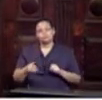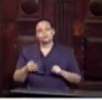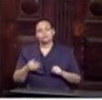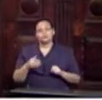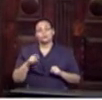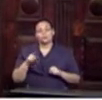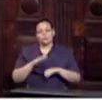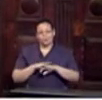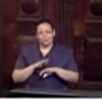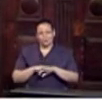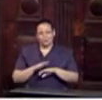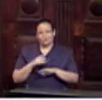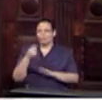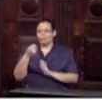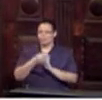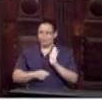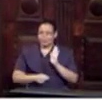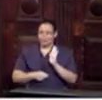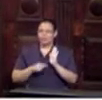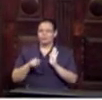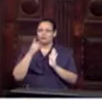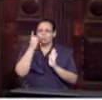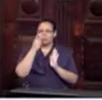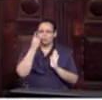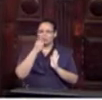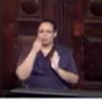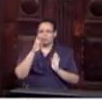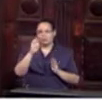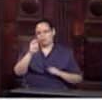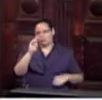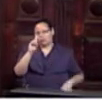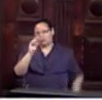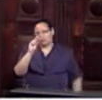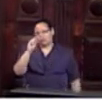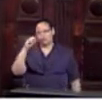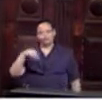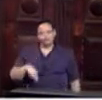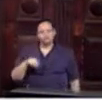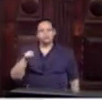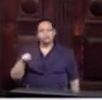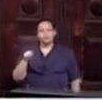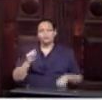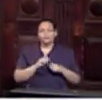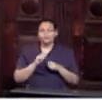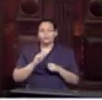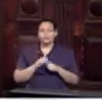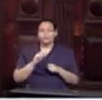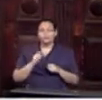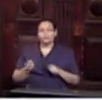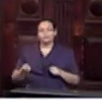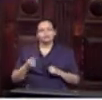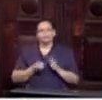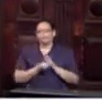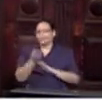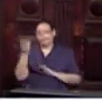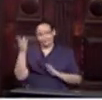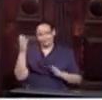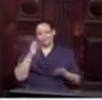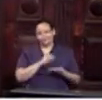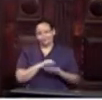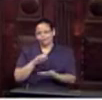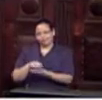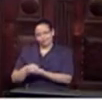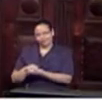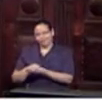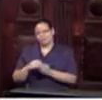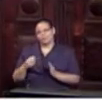elaborar o texto, o deputado Edson Albertazzi, que quando fez, incluiu inúmeros outros setores. Eu vou tratar